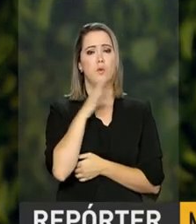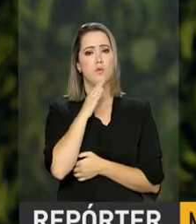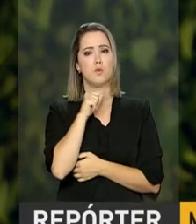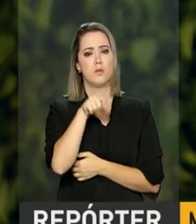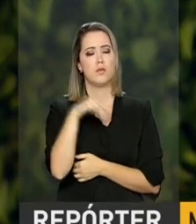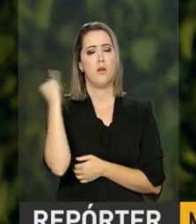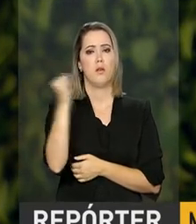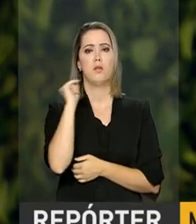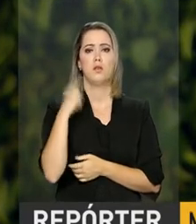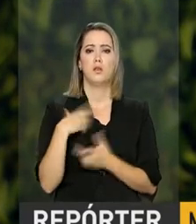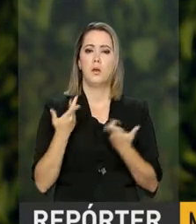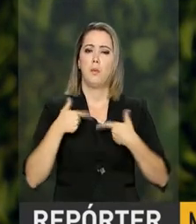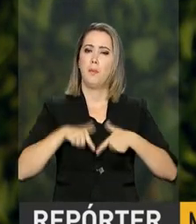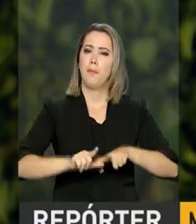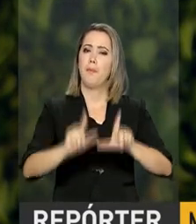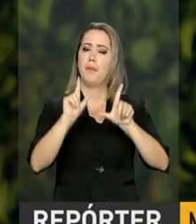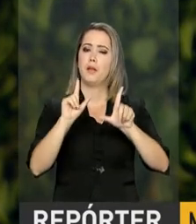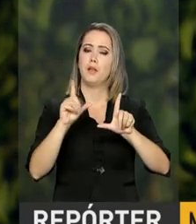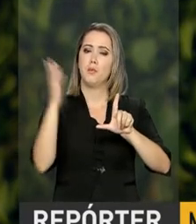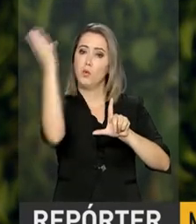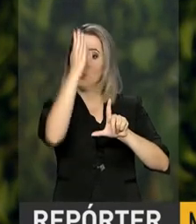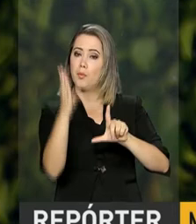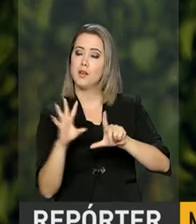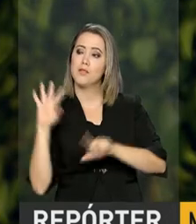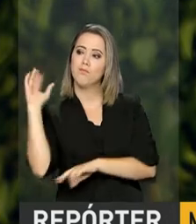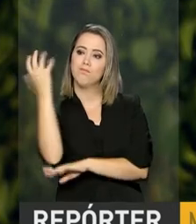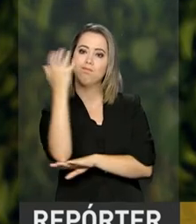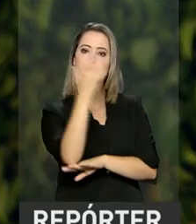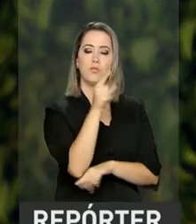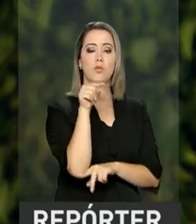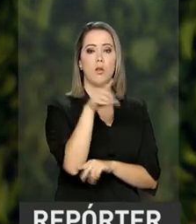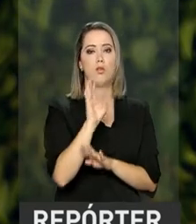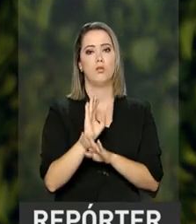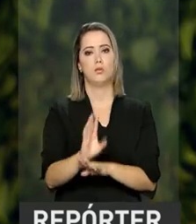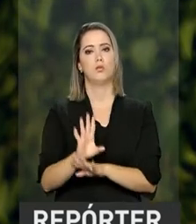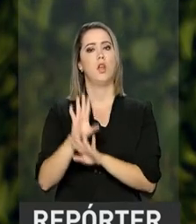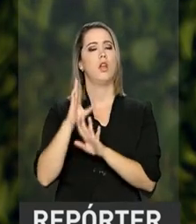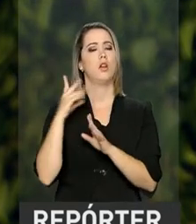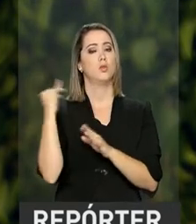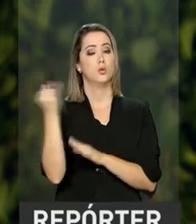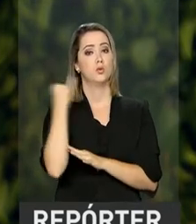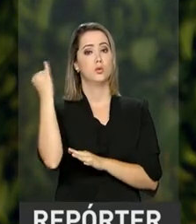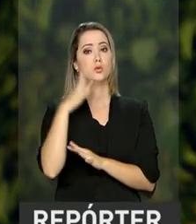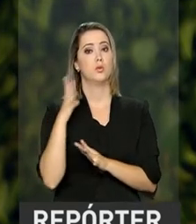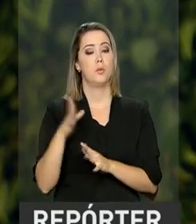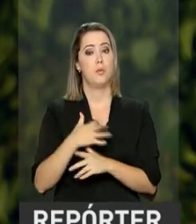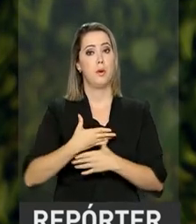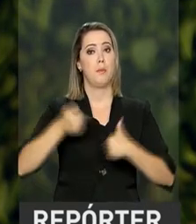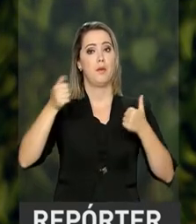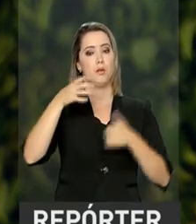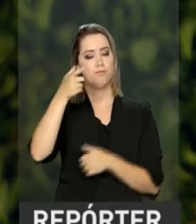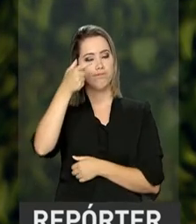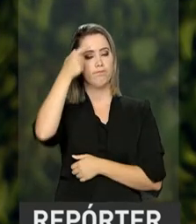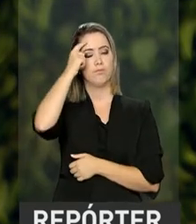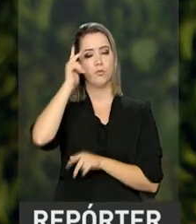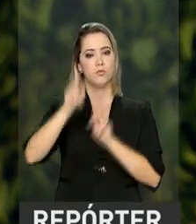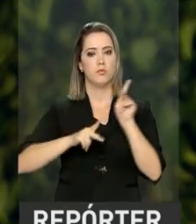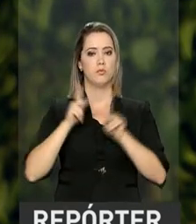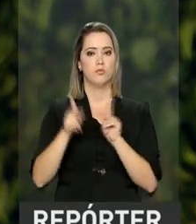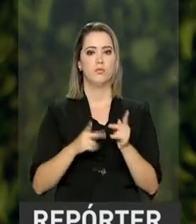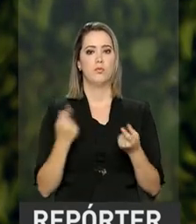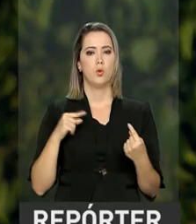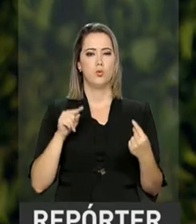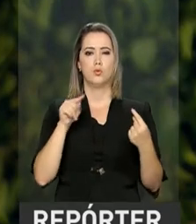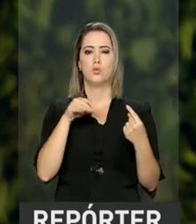como prêmio nacional da verdade que contribui de maneira e vai aumentar a conscientização do público sobre a